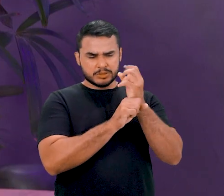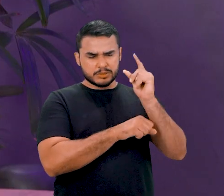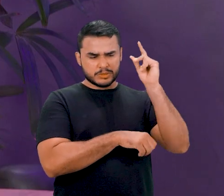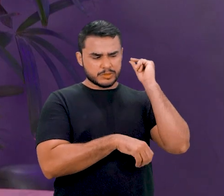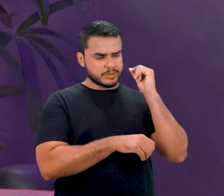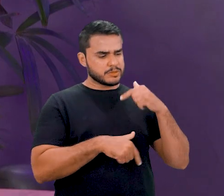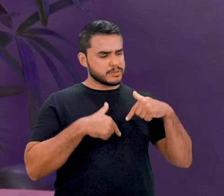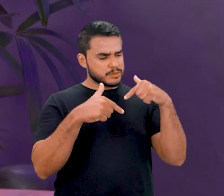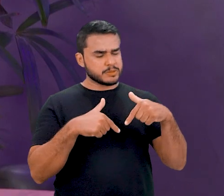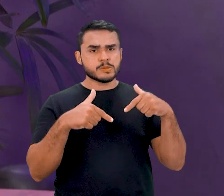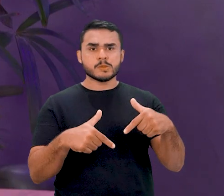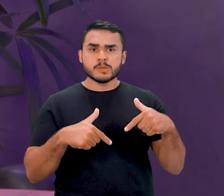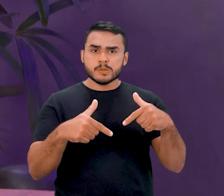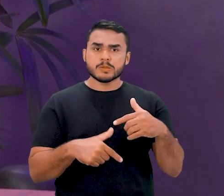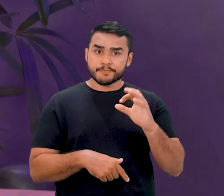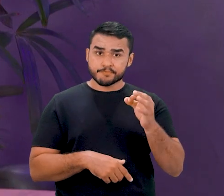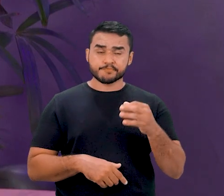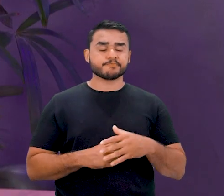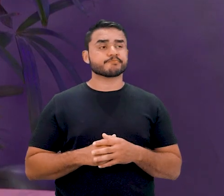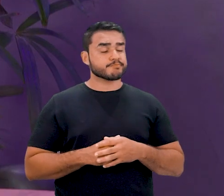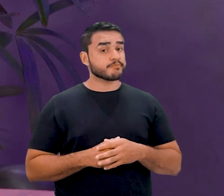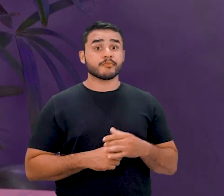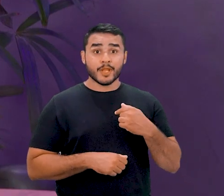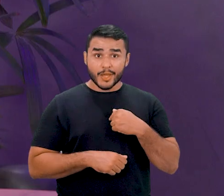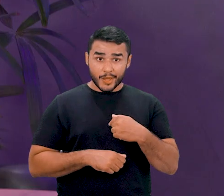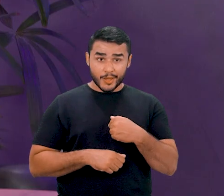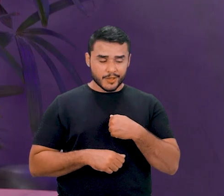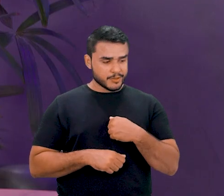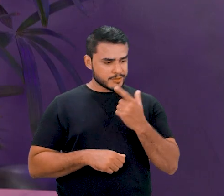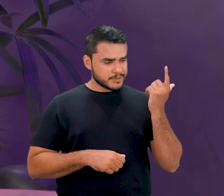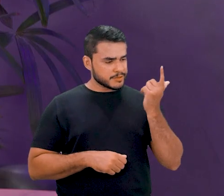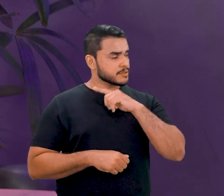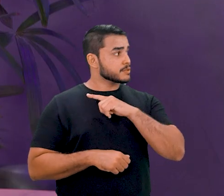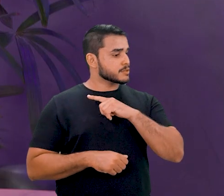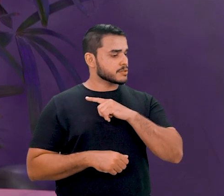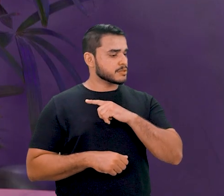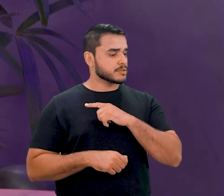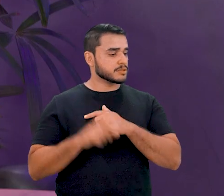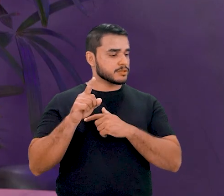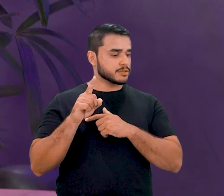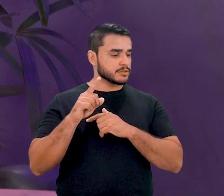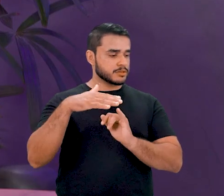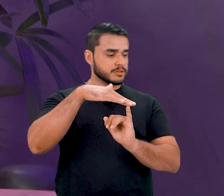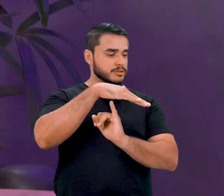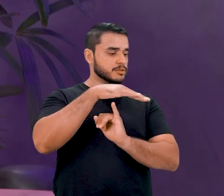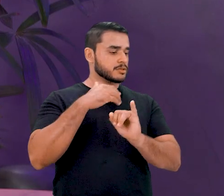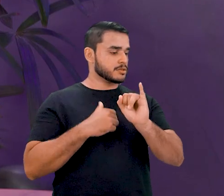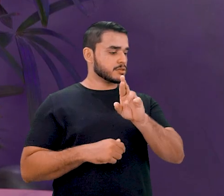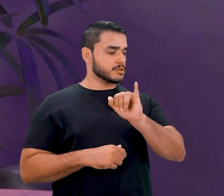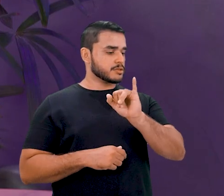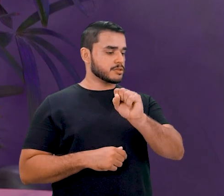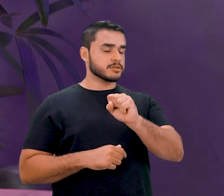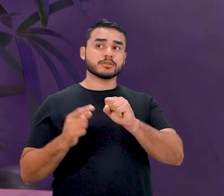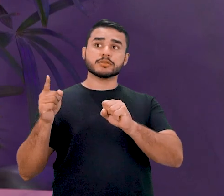para cá tem tido um movimento muito forte. Mas eu fui a primeira pessoa contemplada pelo Instituto Íris, que hoje tem mandado vários